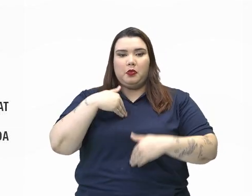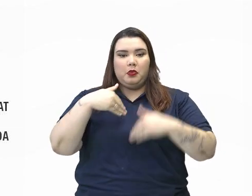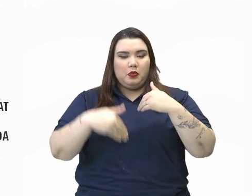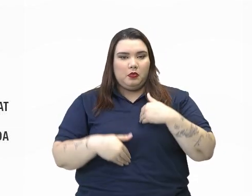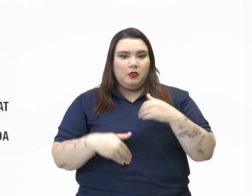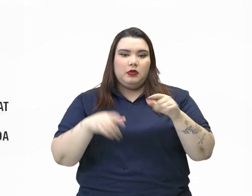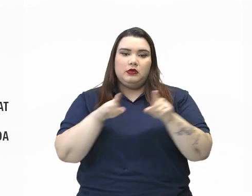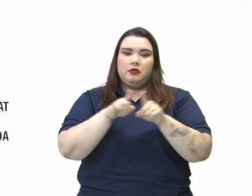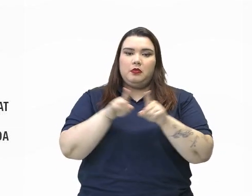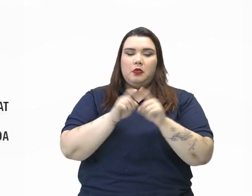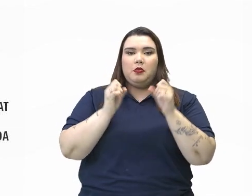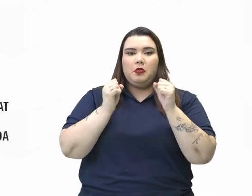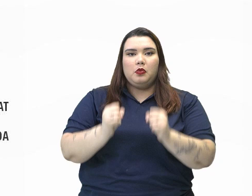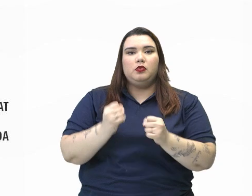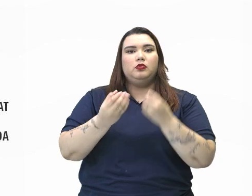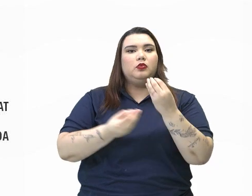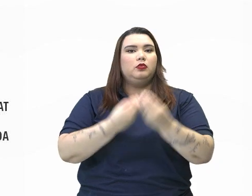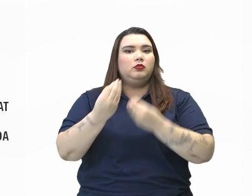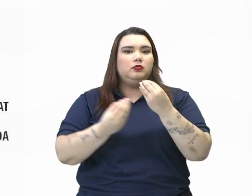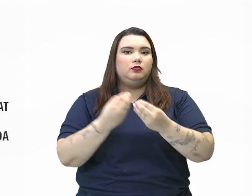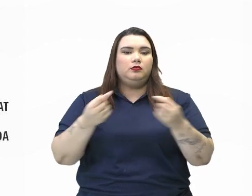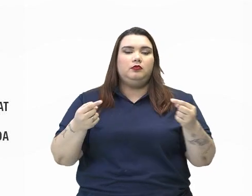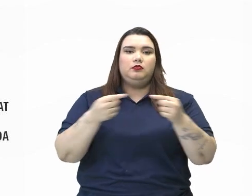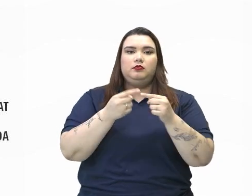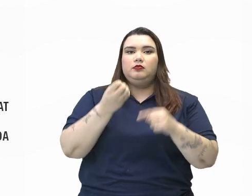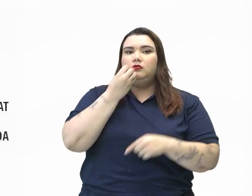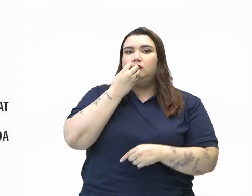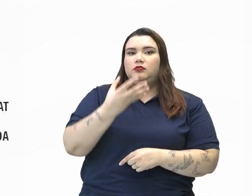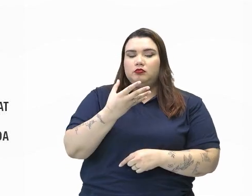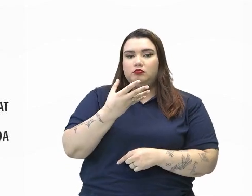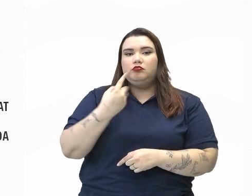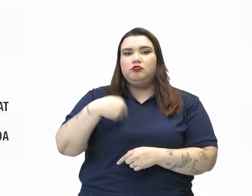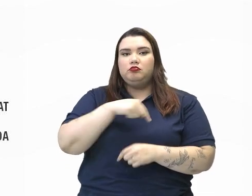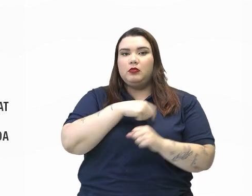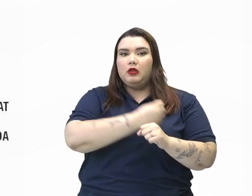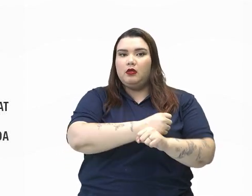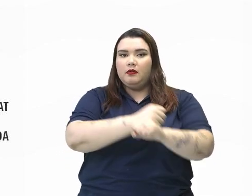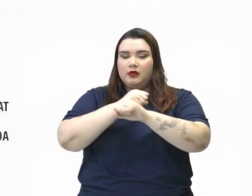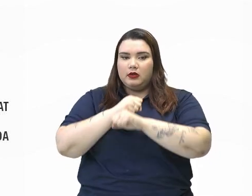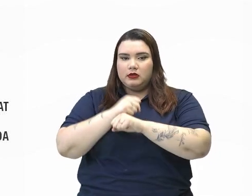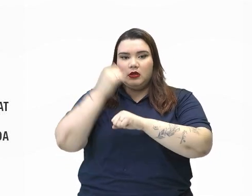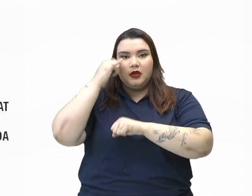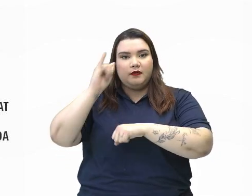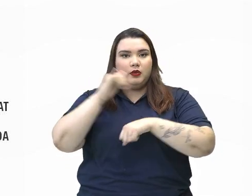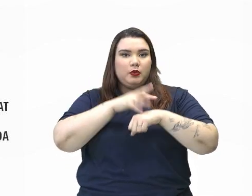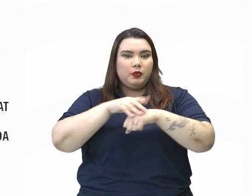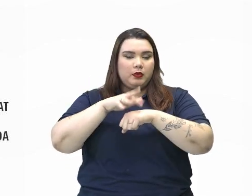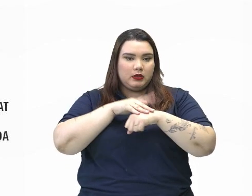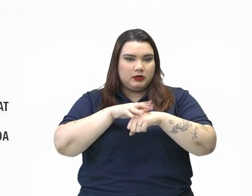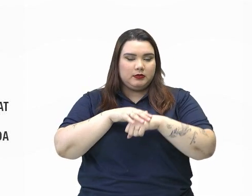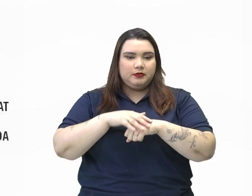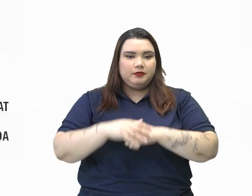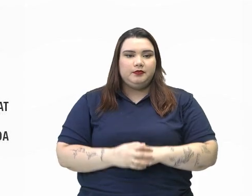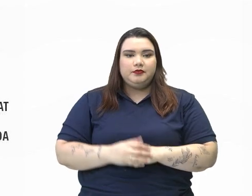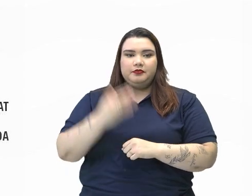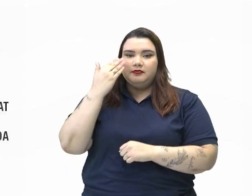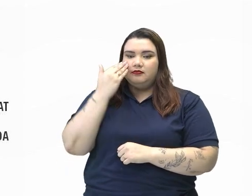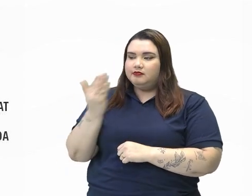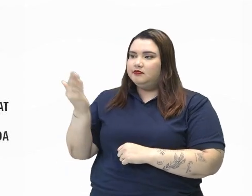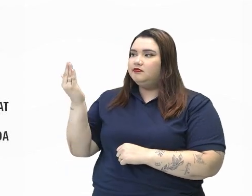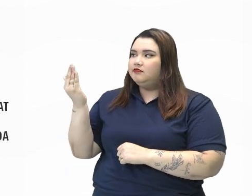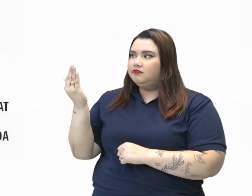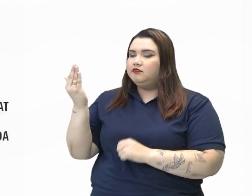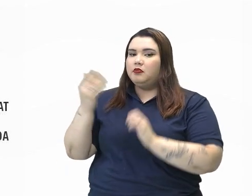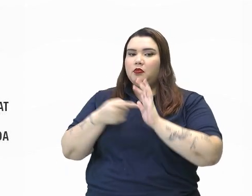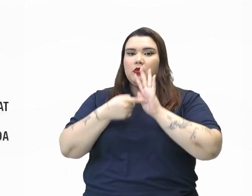podem fazer o papel aí de prevenir, né, que nós venhamos a ter algumas doenças. Observe aí no nosso esquema